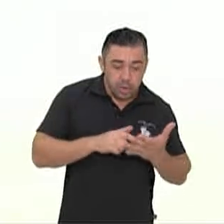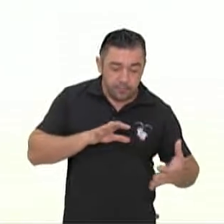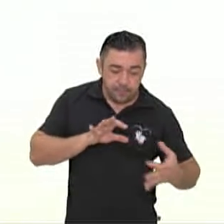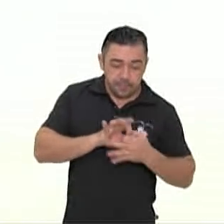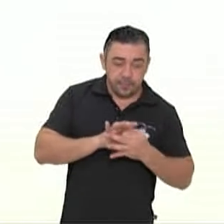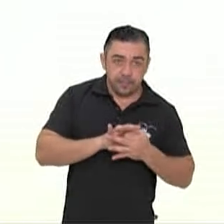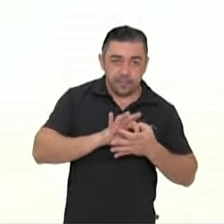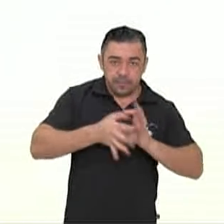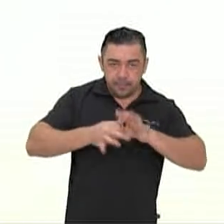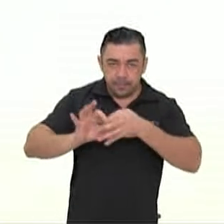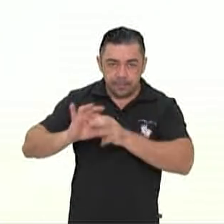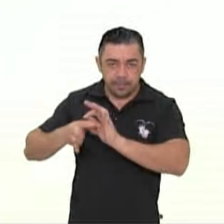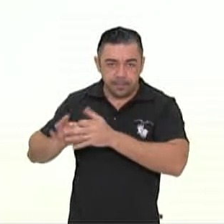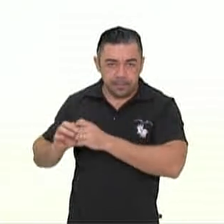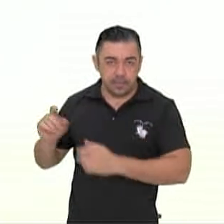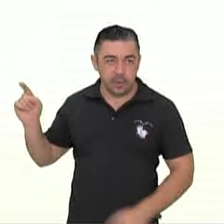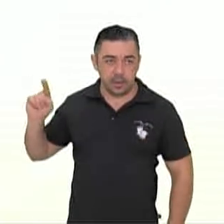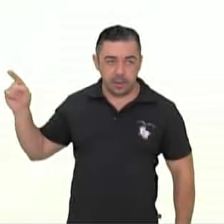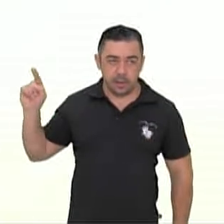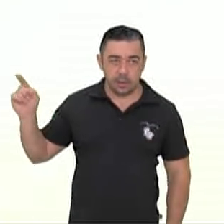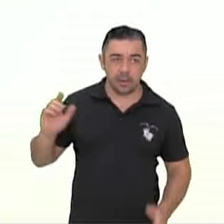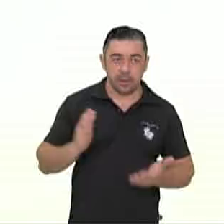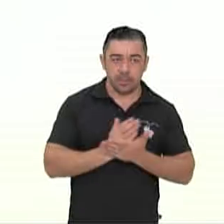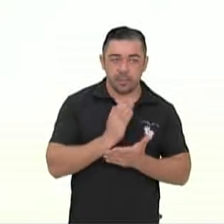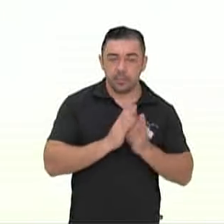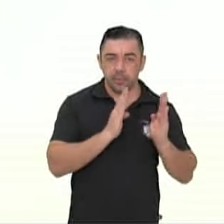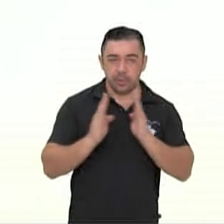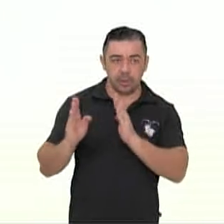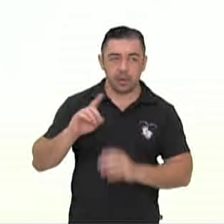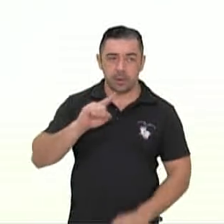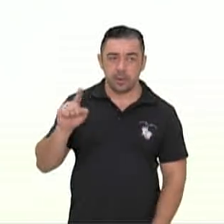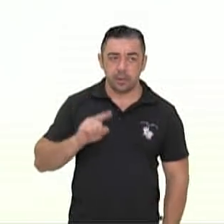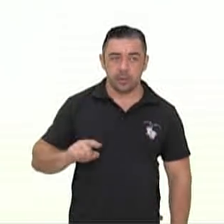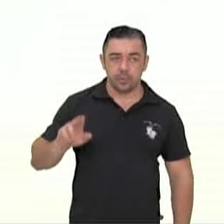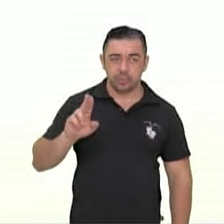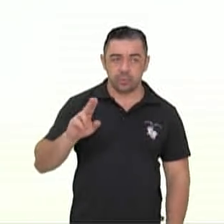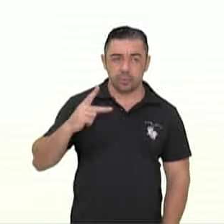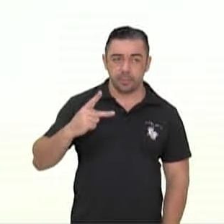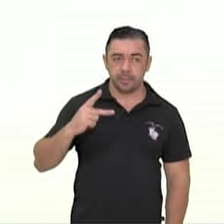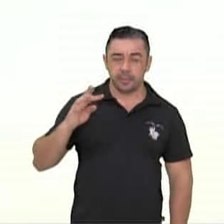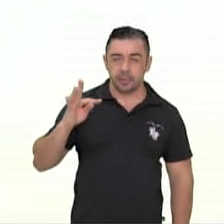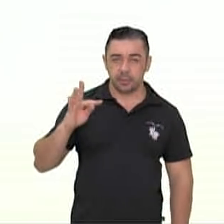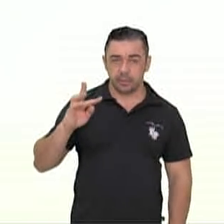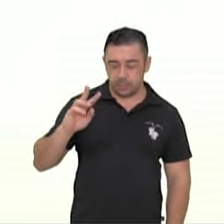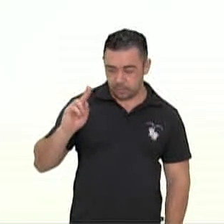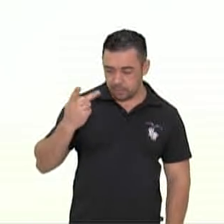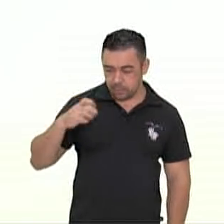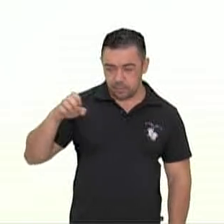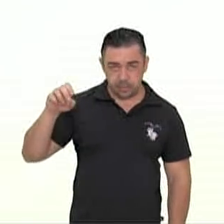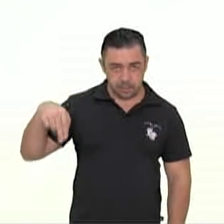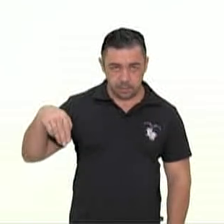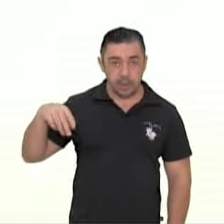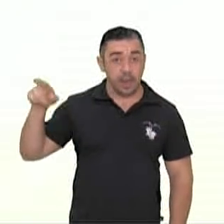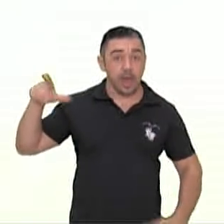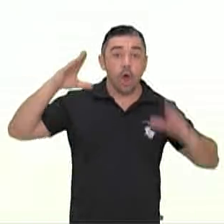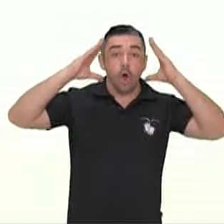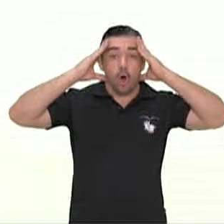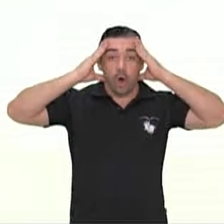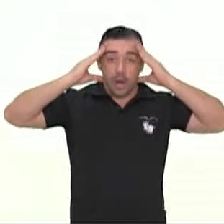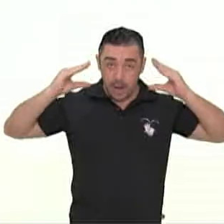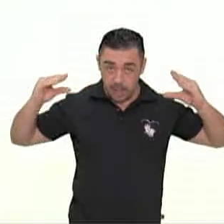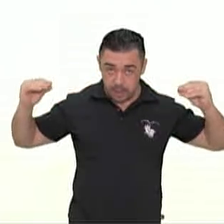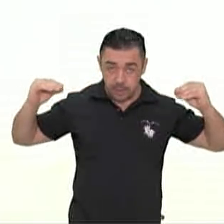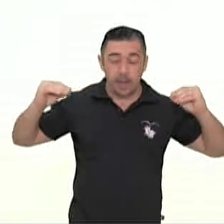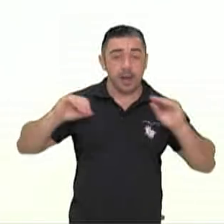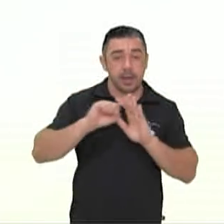Uma biblioteca de Zutphen, que fica na Holanda, tá? Ela é do século XV, mas é uma das que ainda existe, que